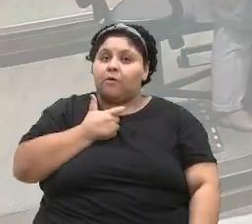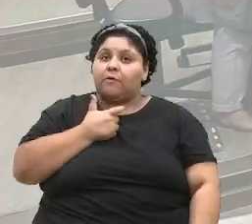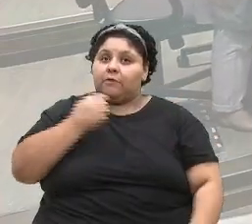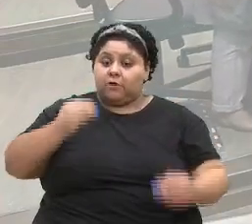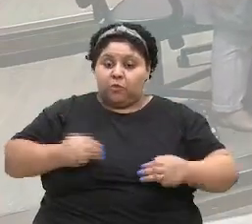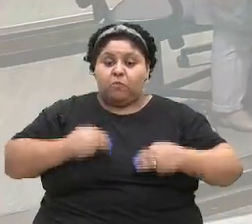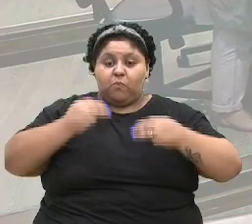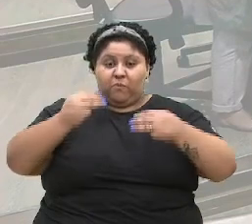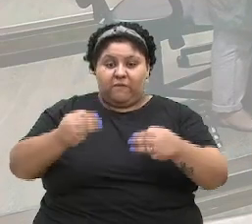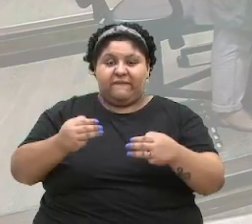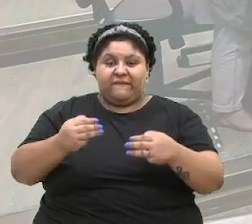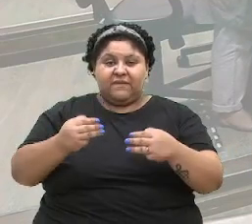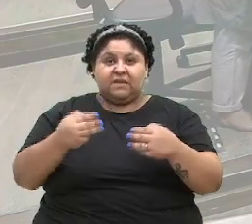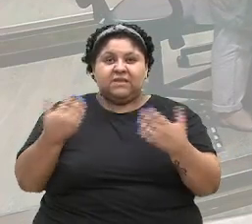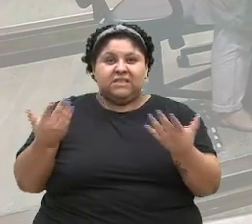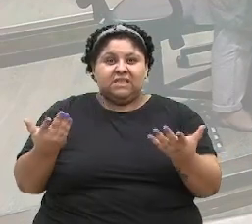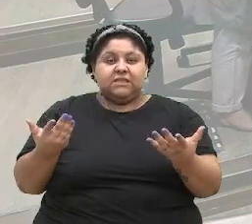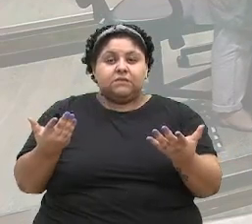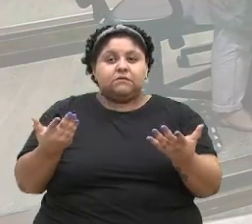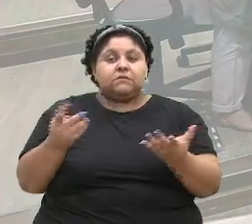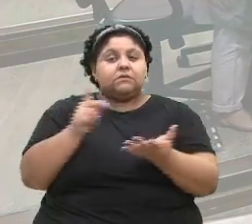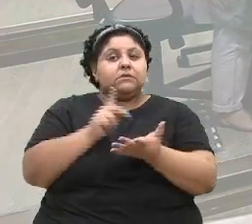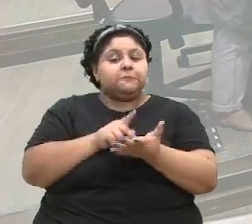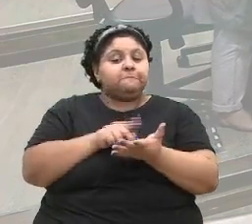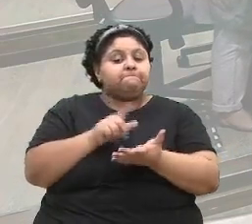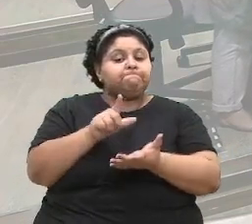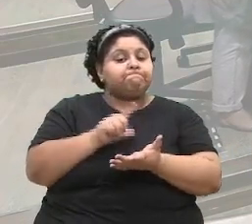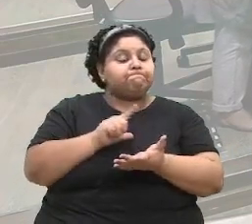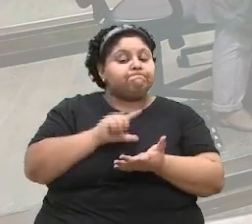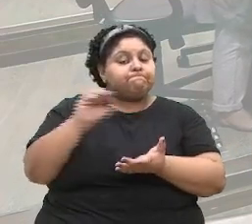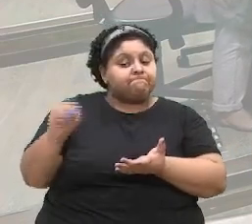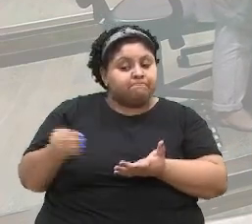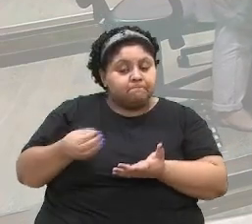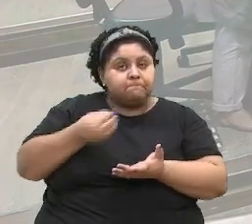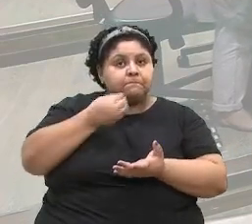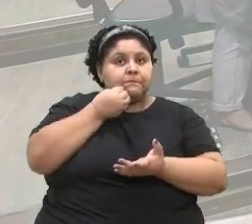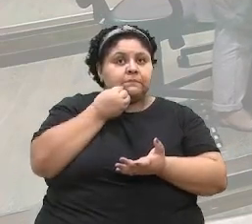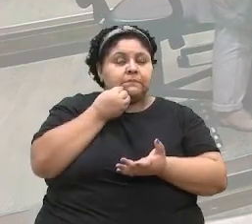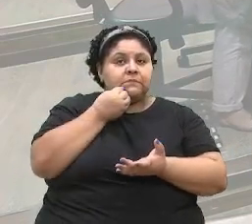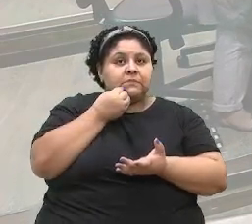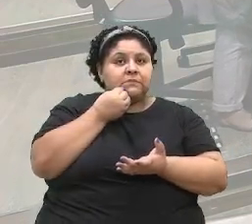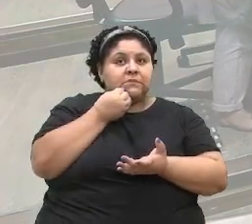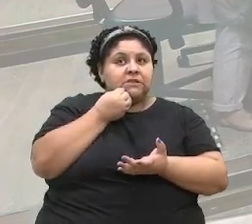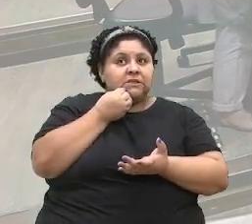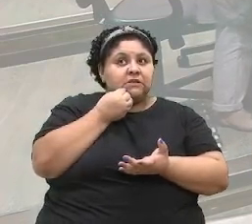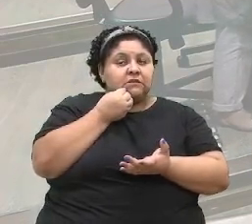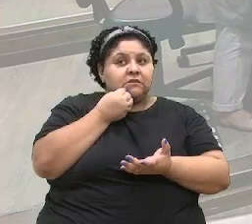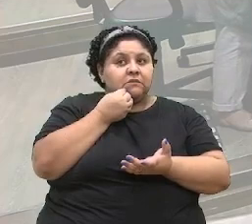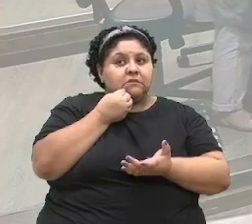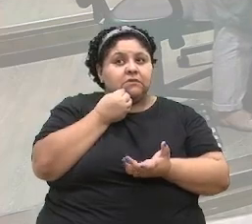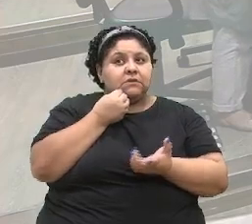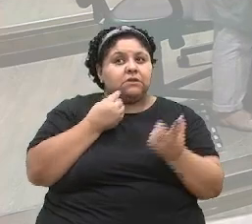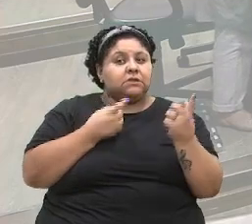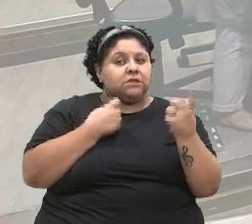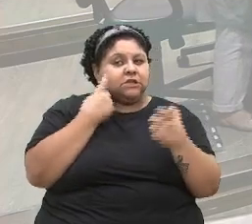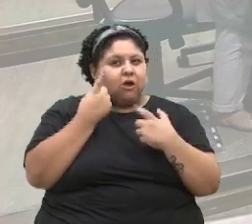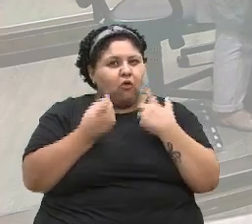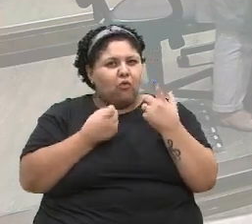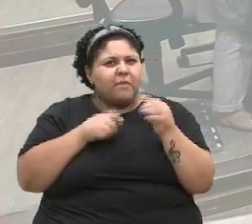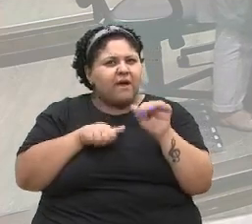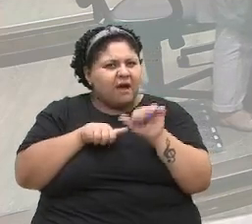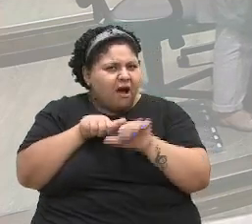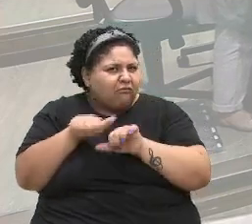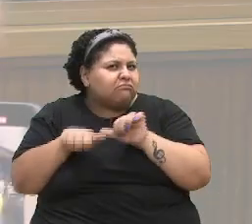moções assim, elas de fato têm a possibilidade de causar alguma